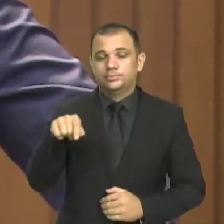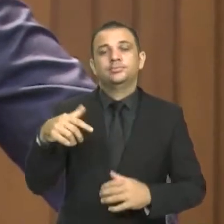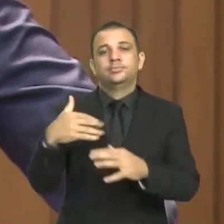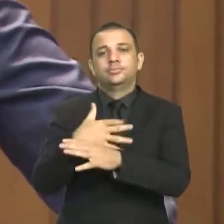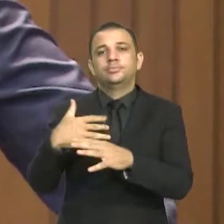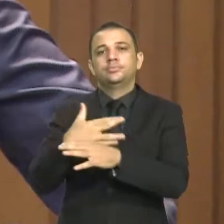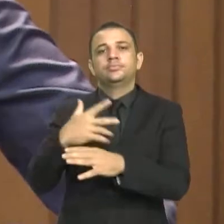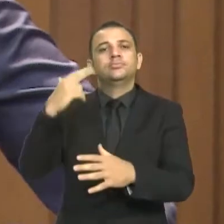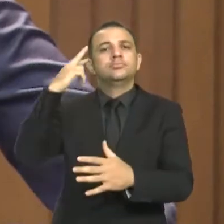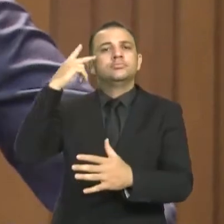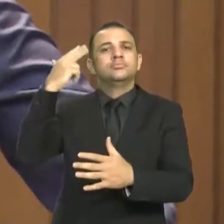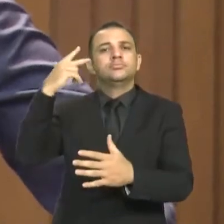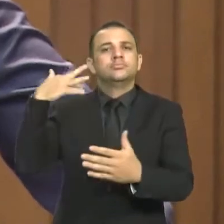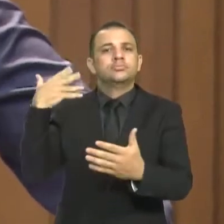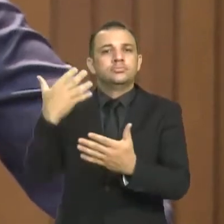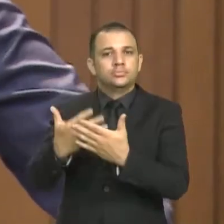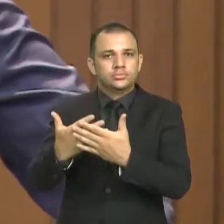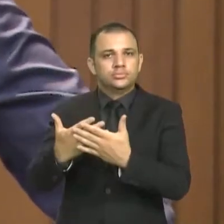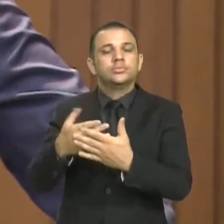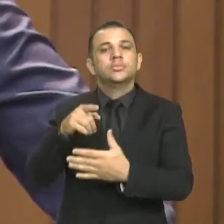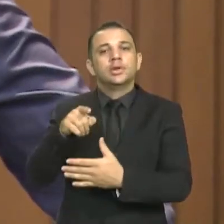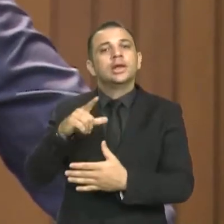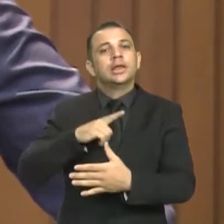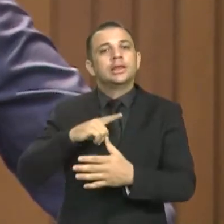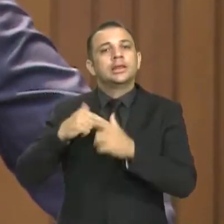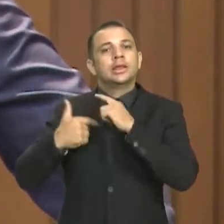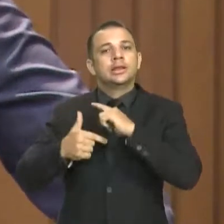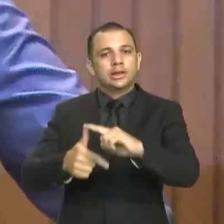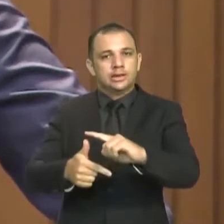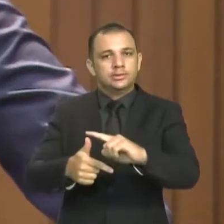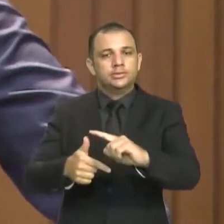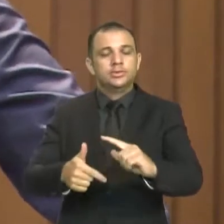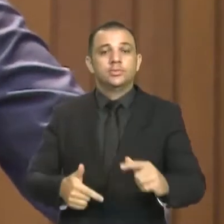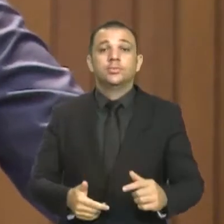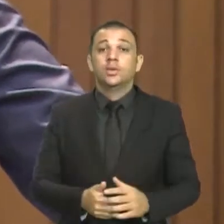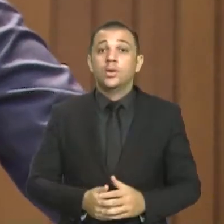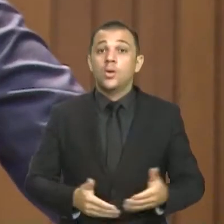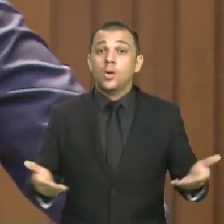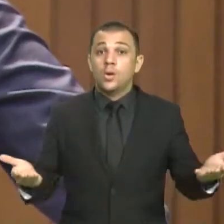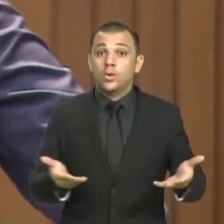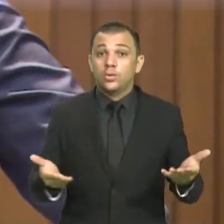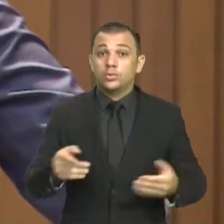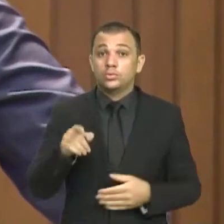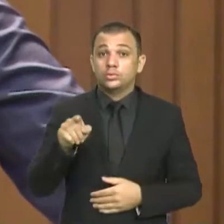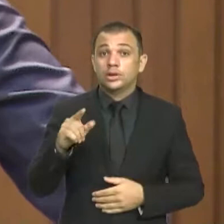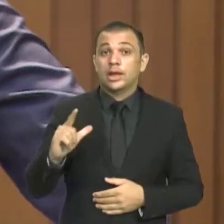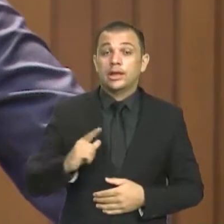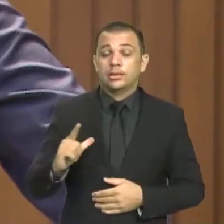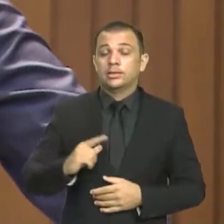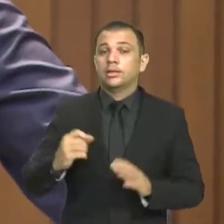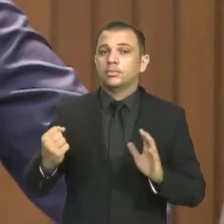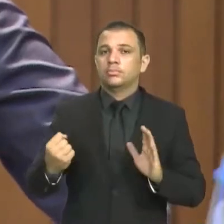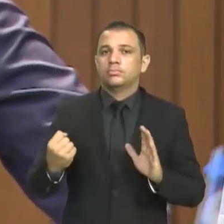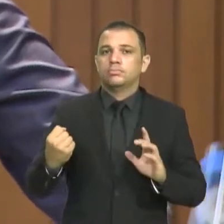e, dessa vez, marcou um espaço muito importante no